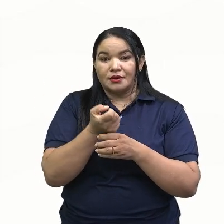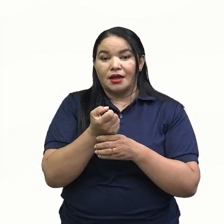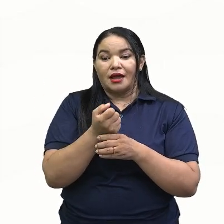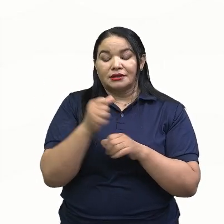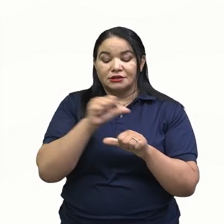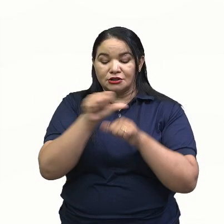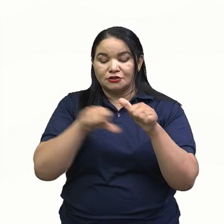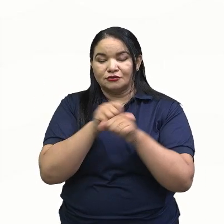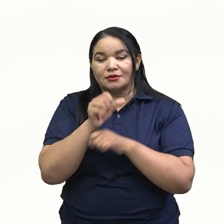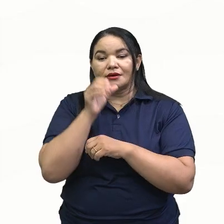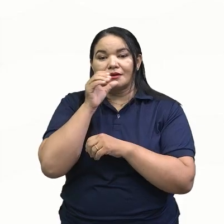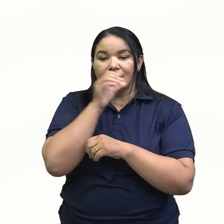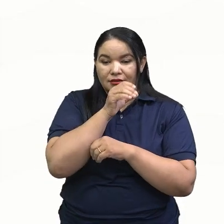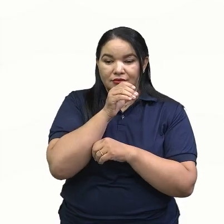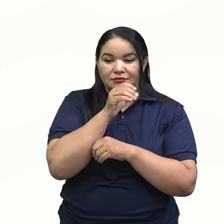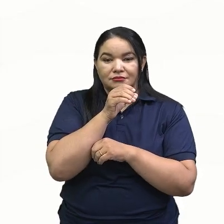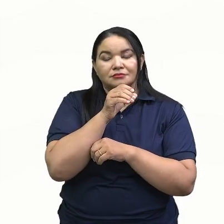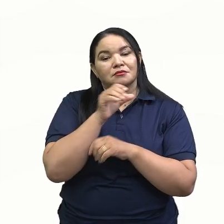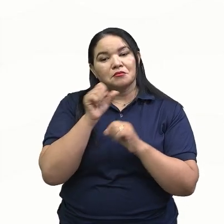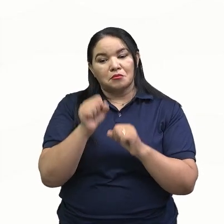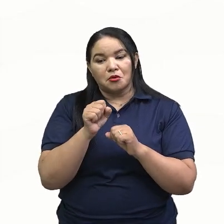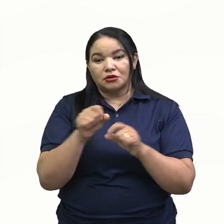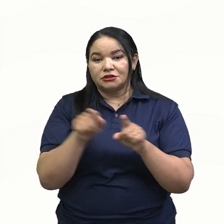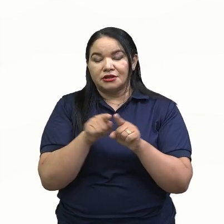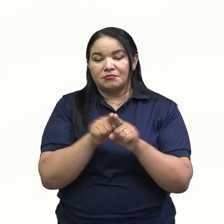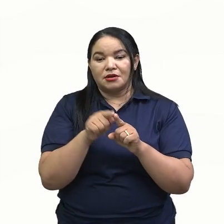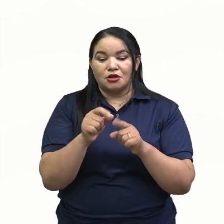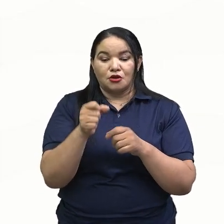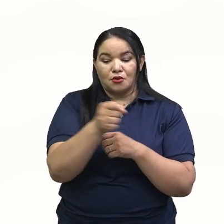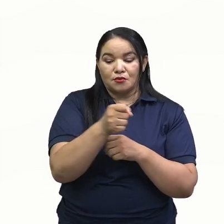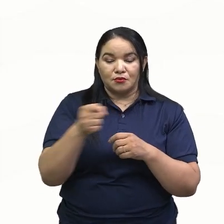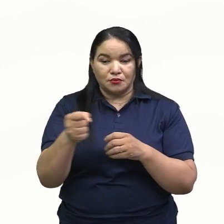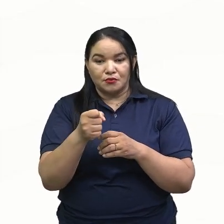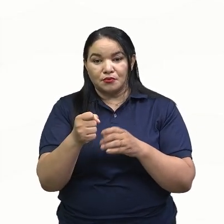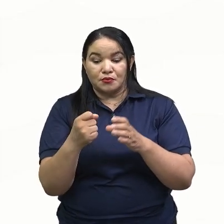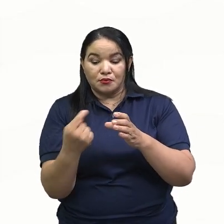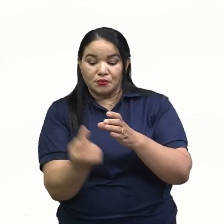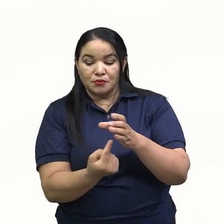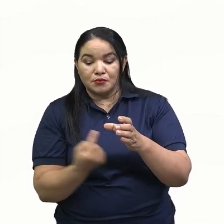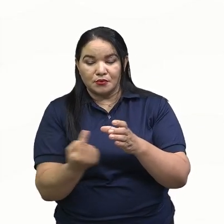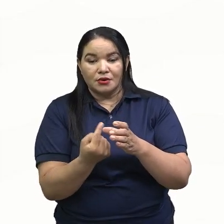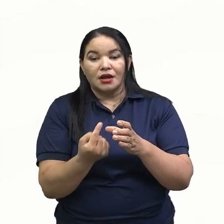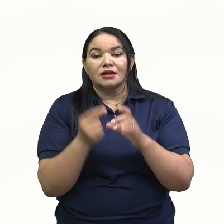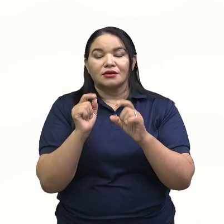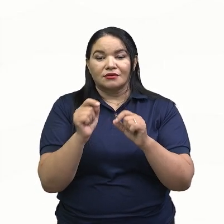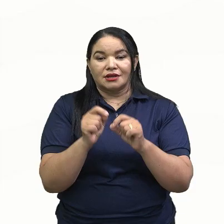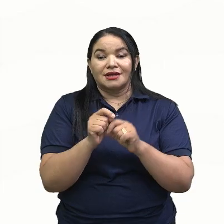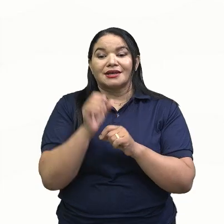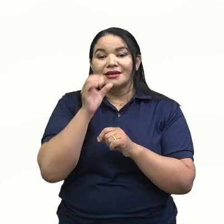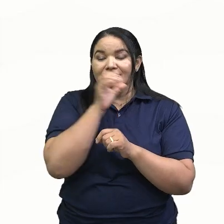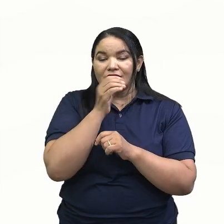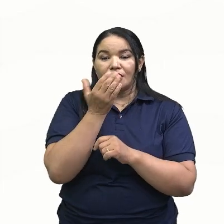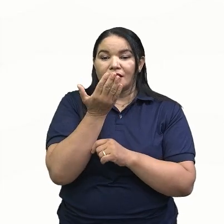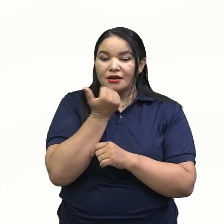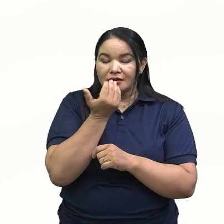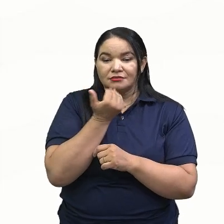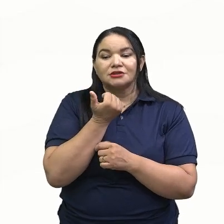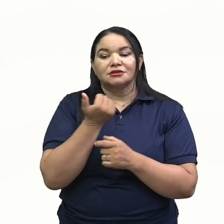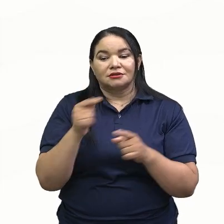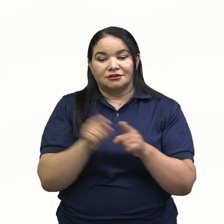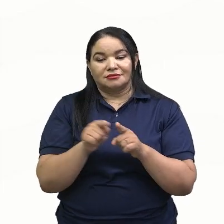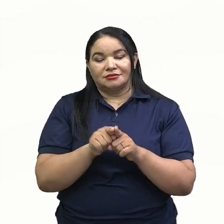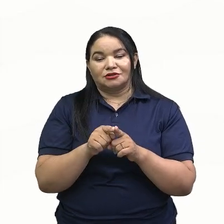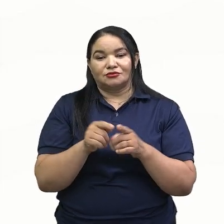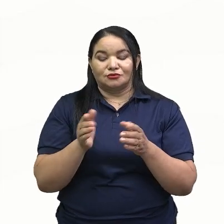ambientes ou alimentos. Em outras palavras, significa dizer o quê? Que os receptores